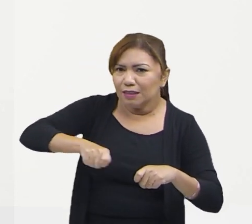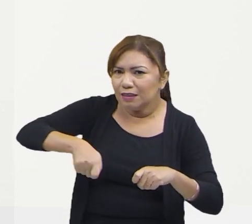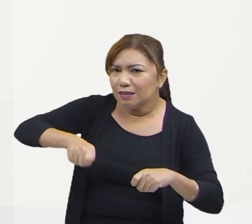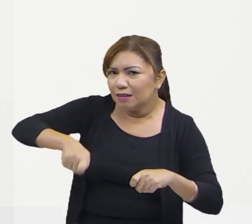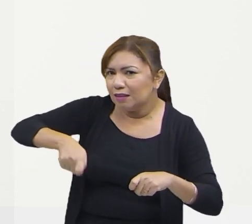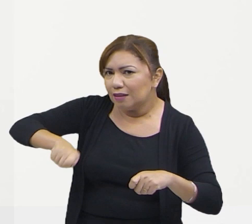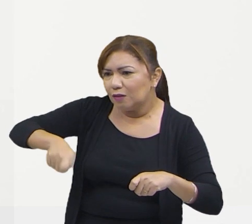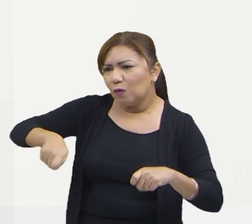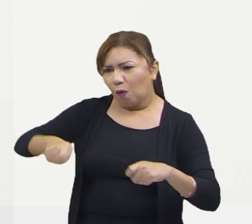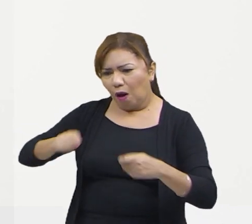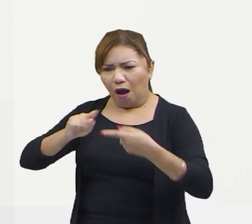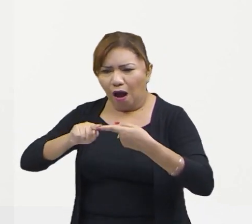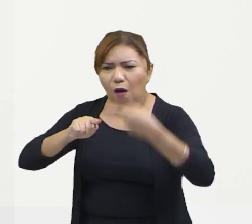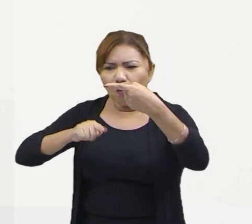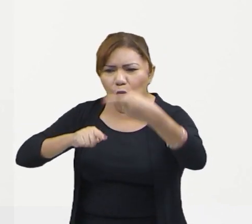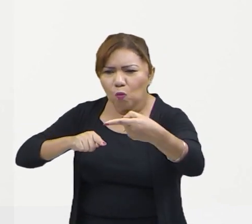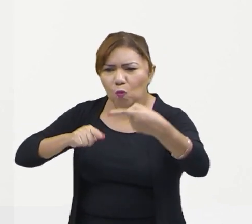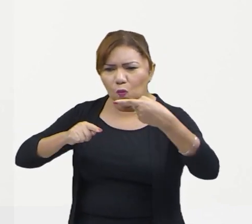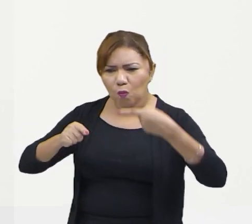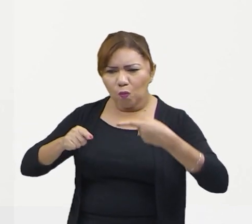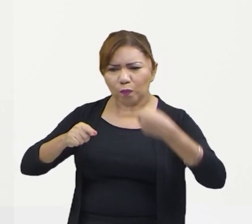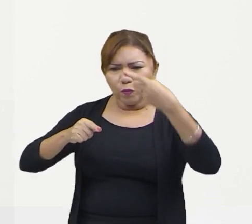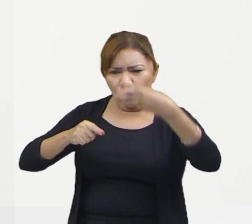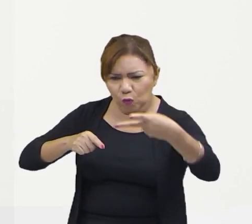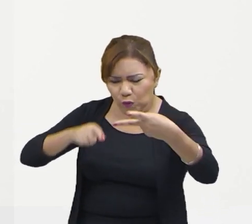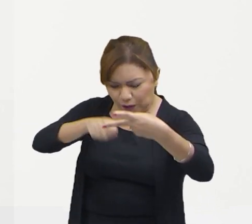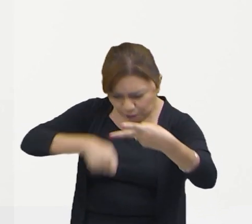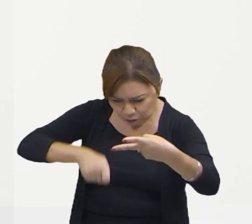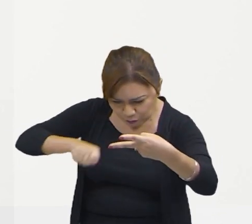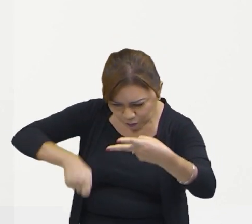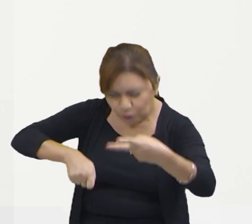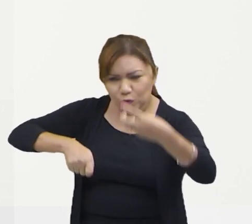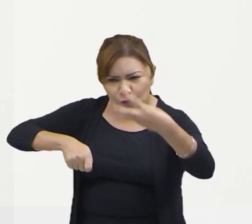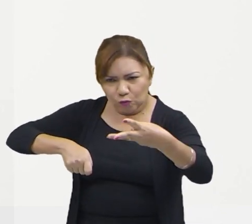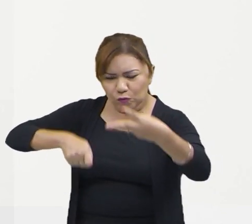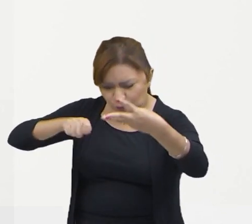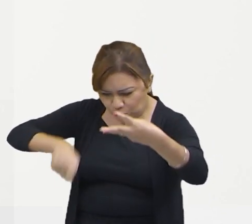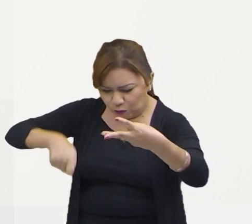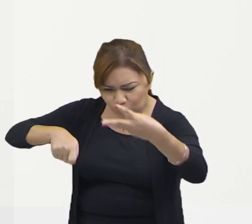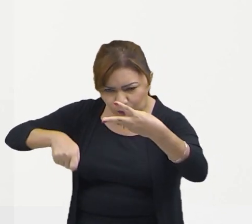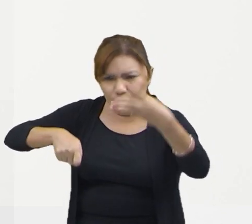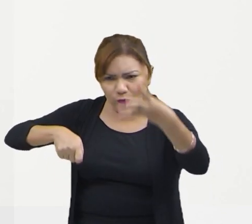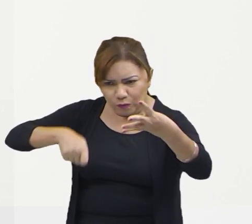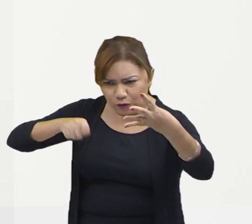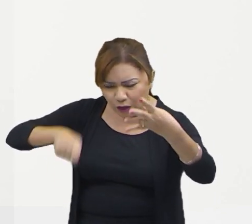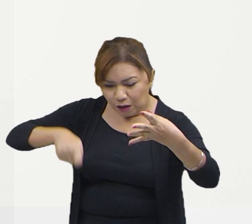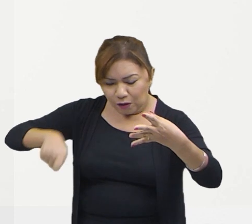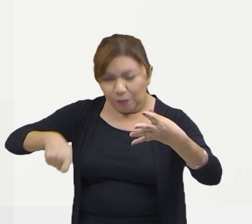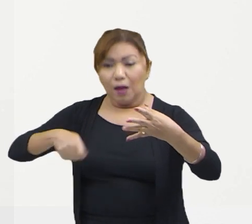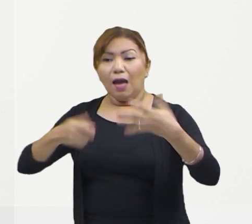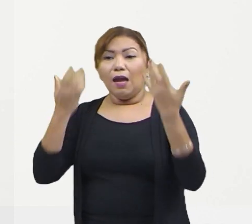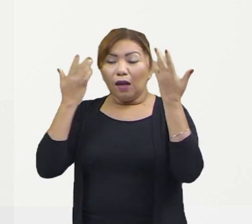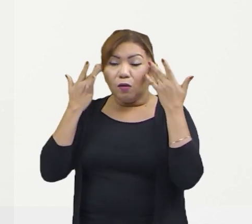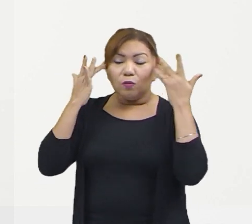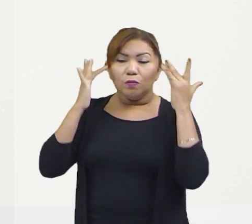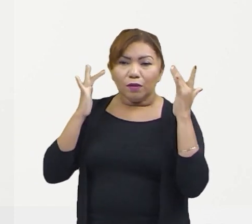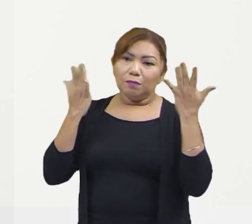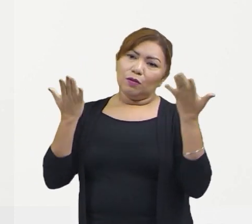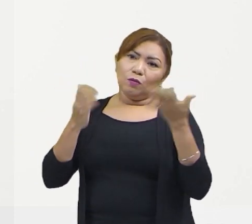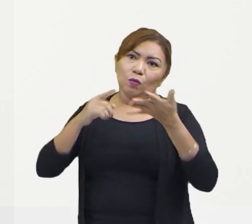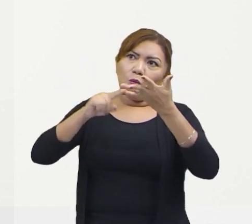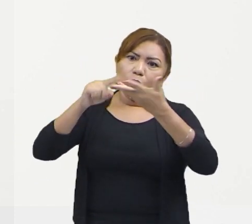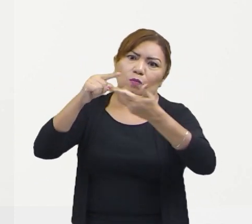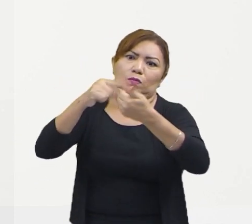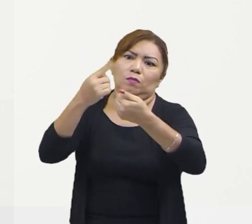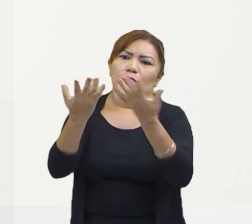risquinhos, ó, nesses ossos, para saber que cada risquinho significava algo que